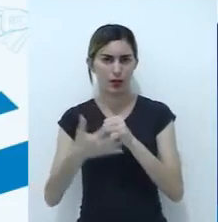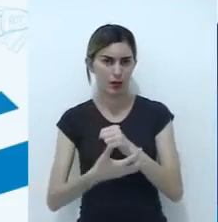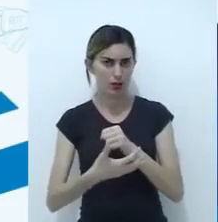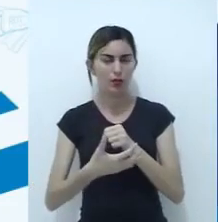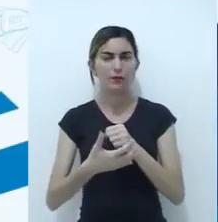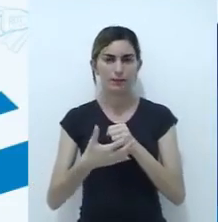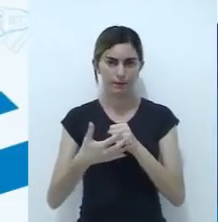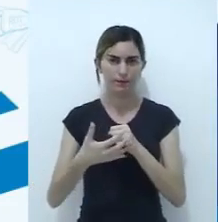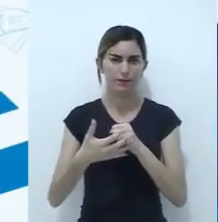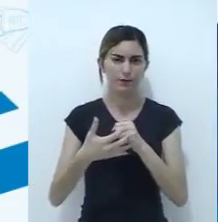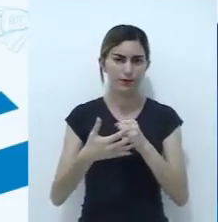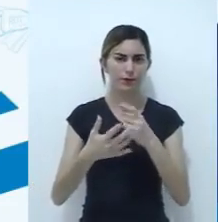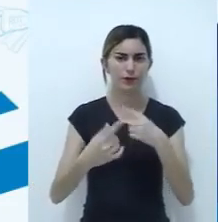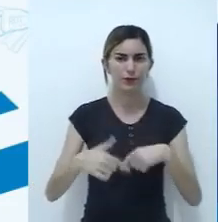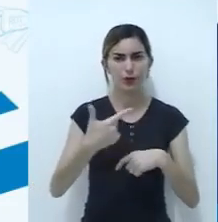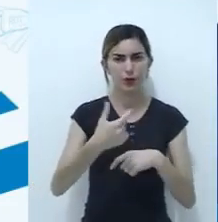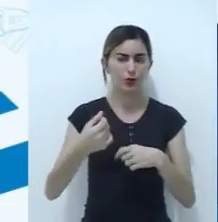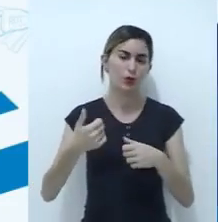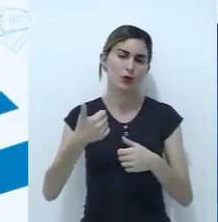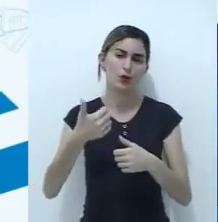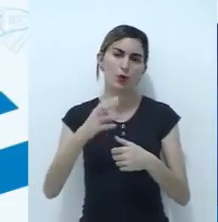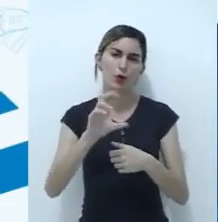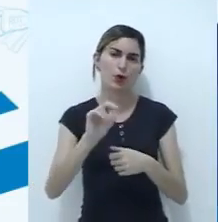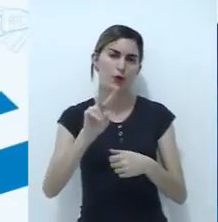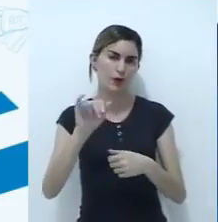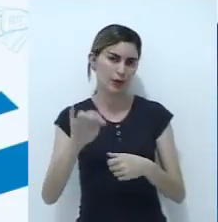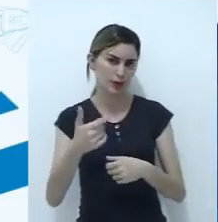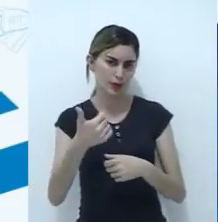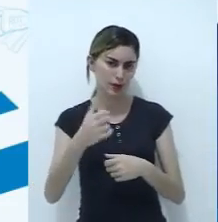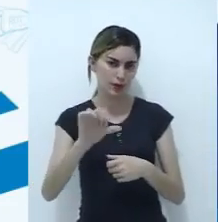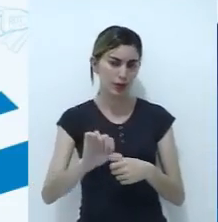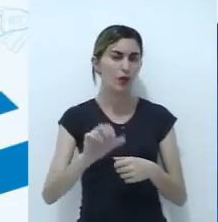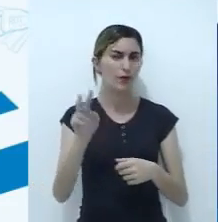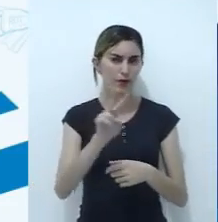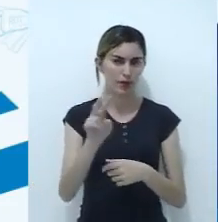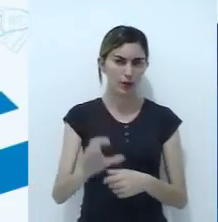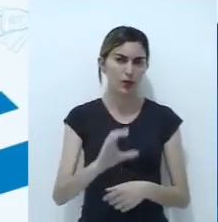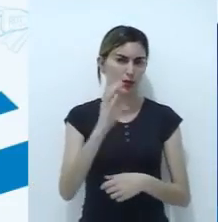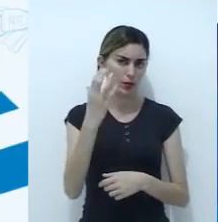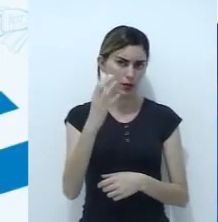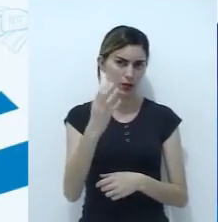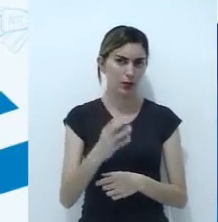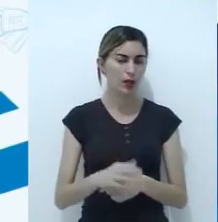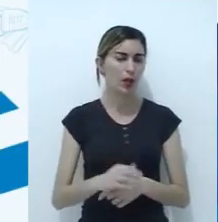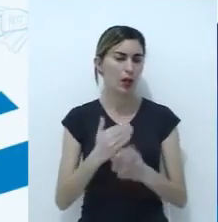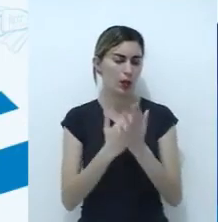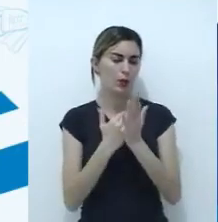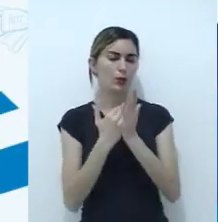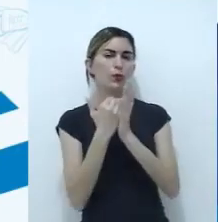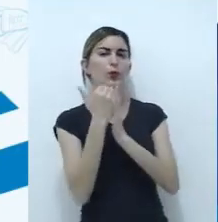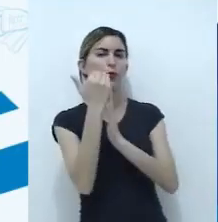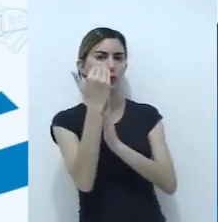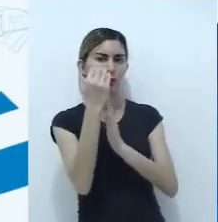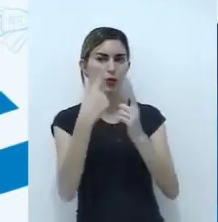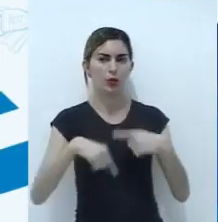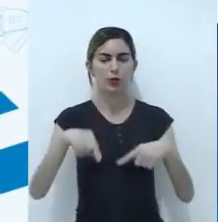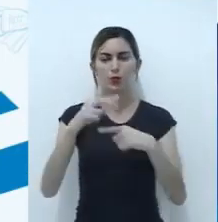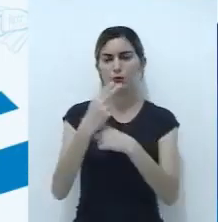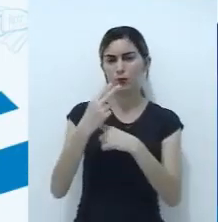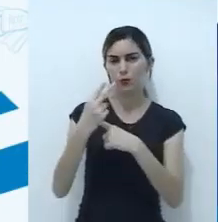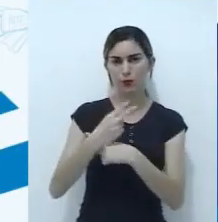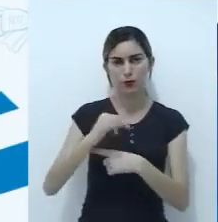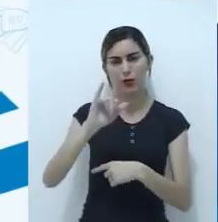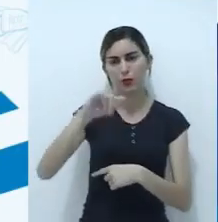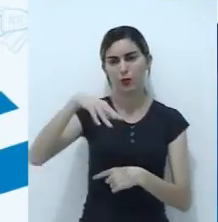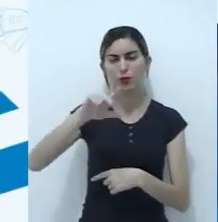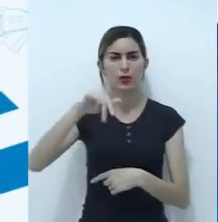do coronavírus, do Covid-19. E a vitamina C, ela aumenta a nossa